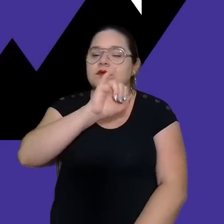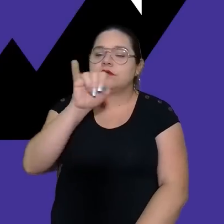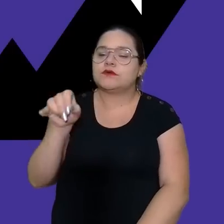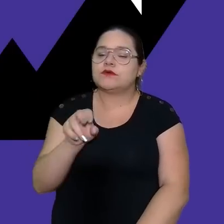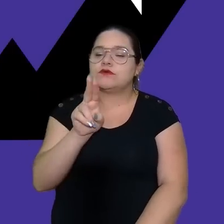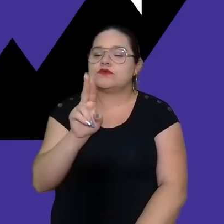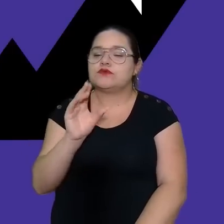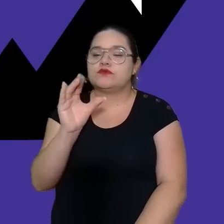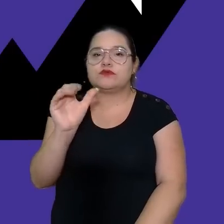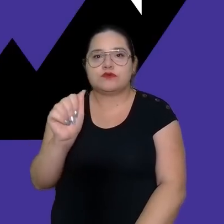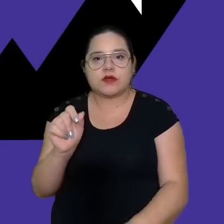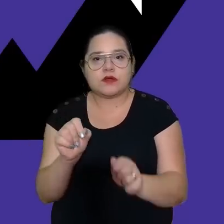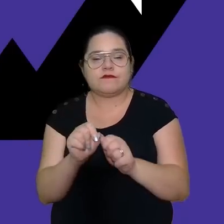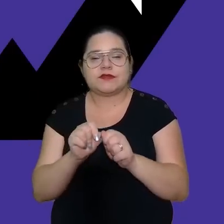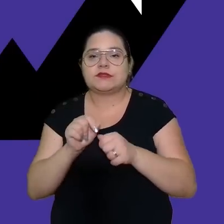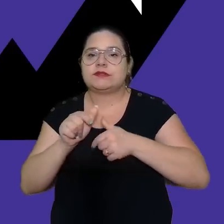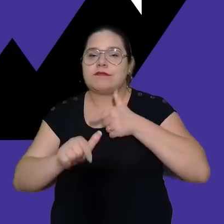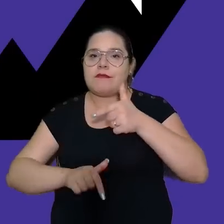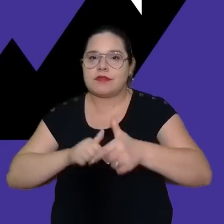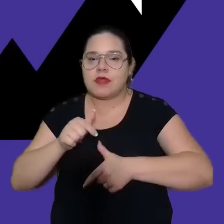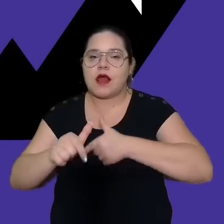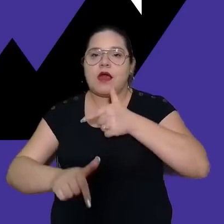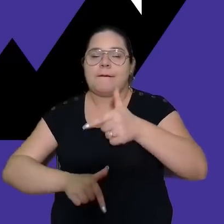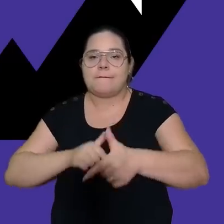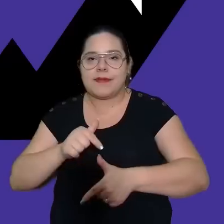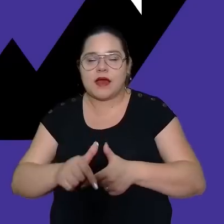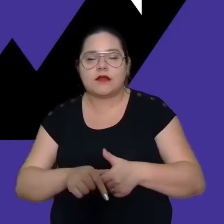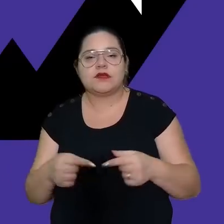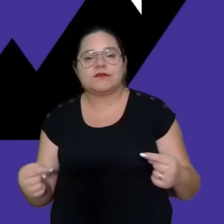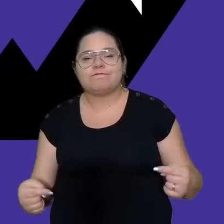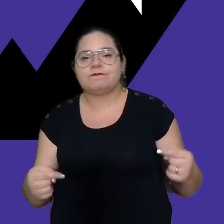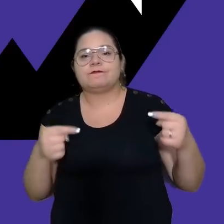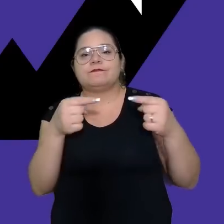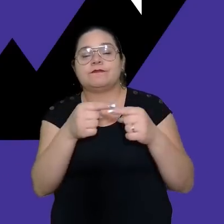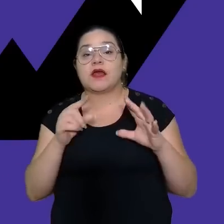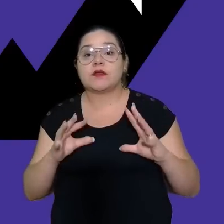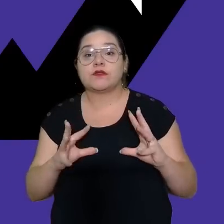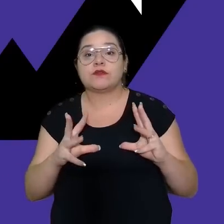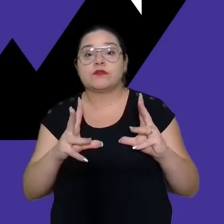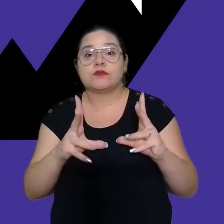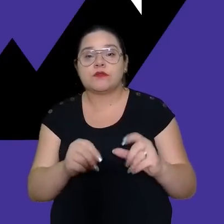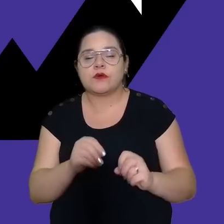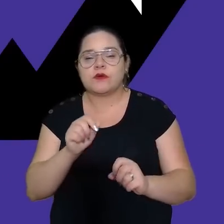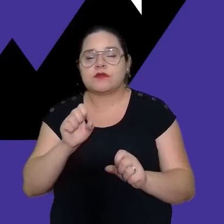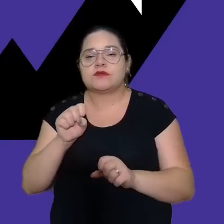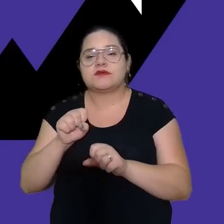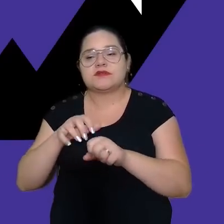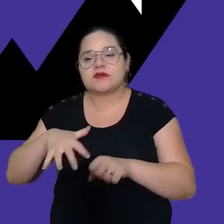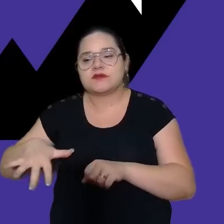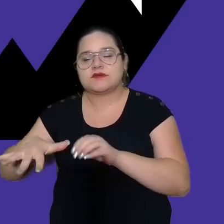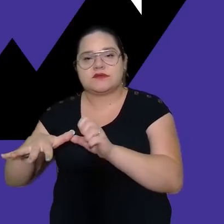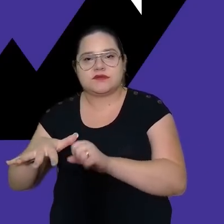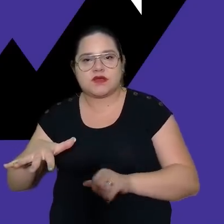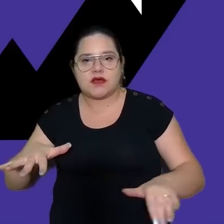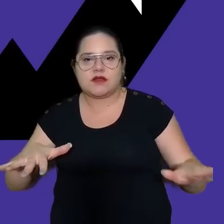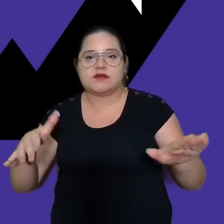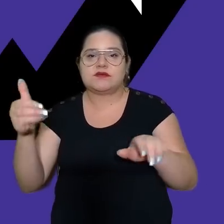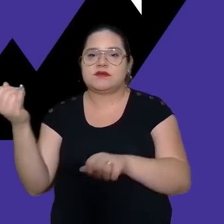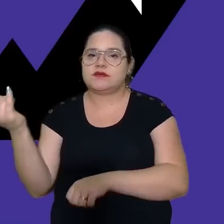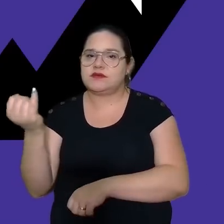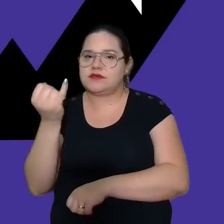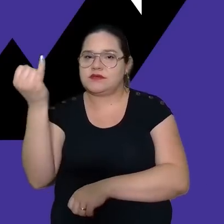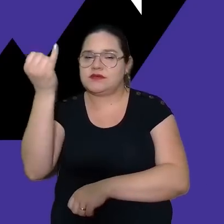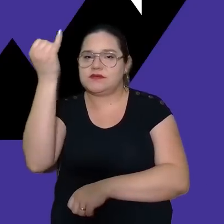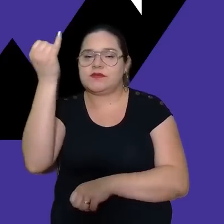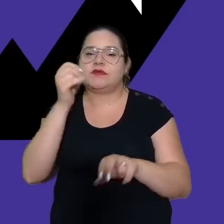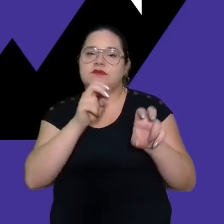um trabalho de encontro a todos os segmentos importantes e participativos da nossa